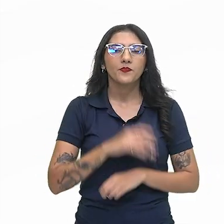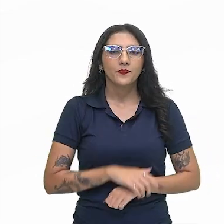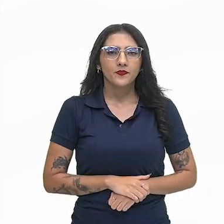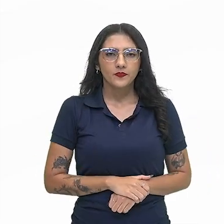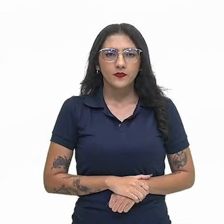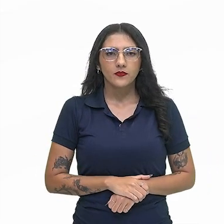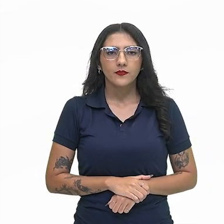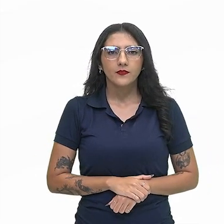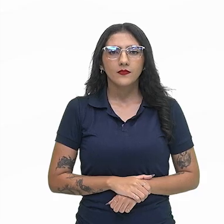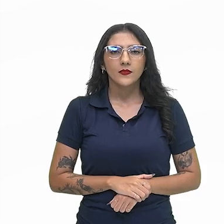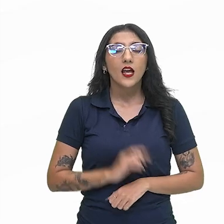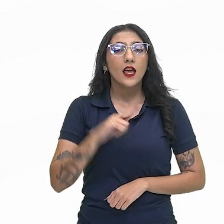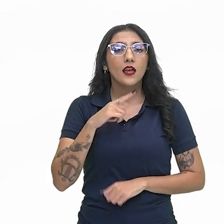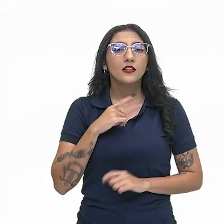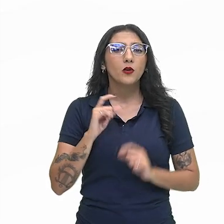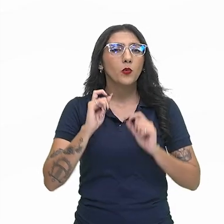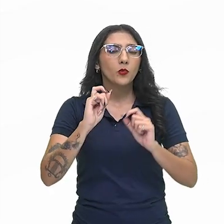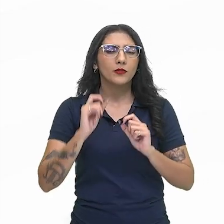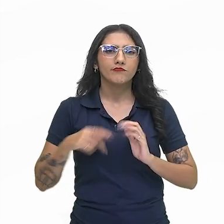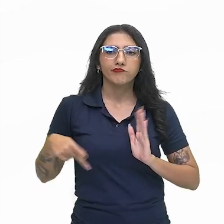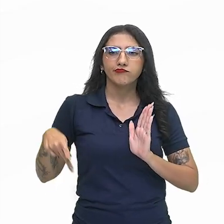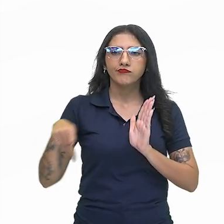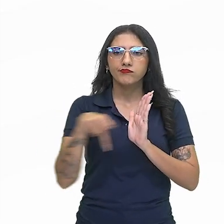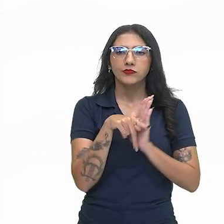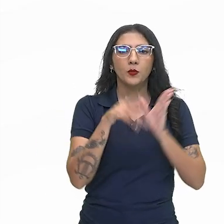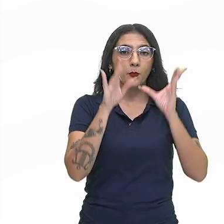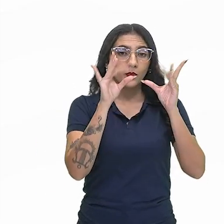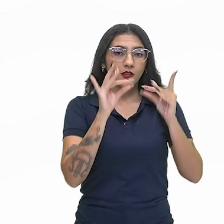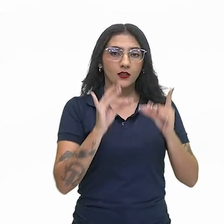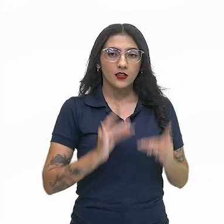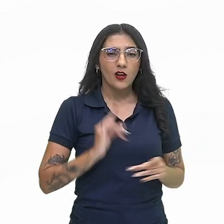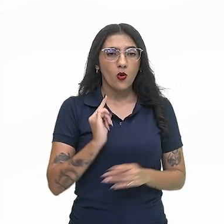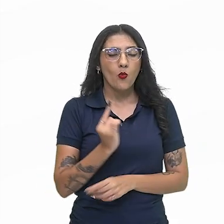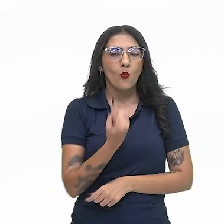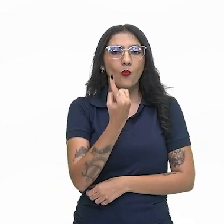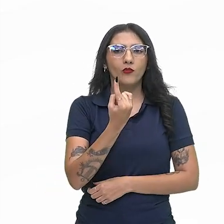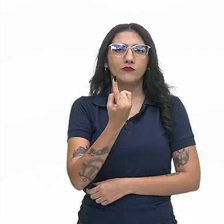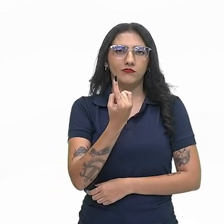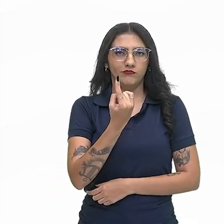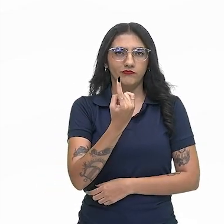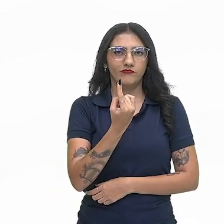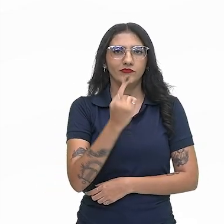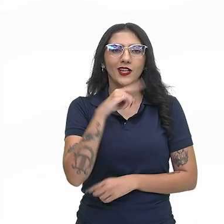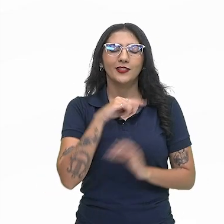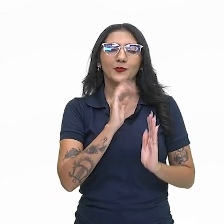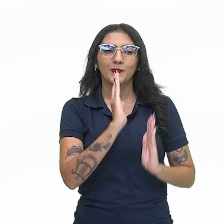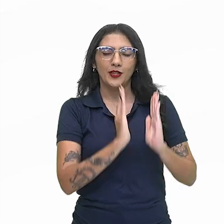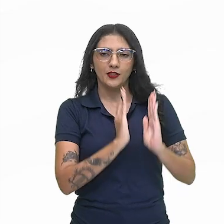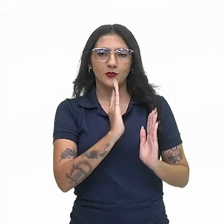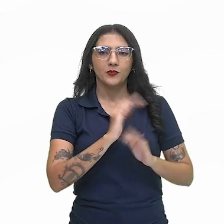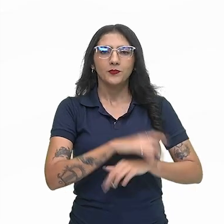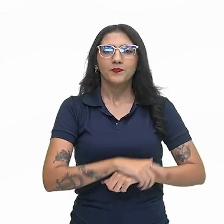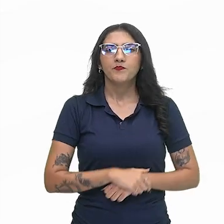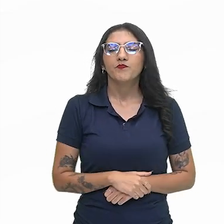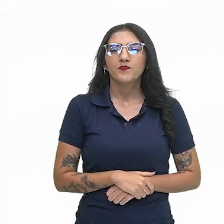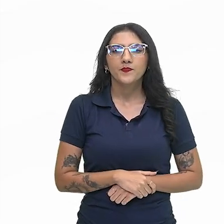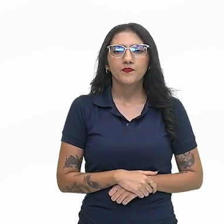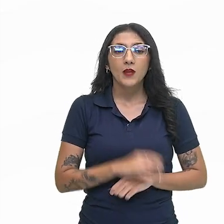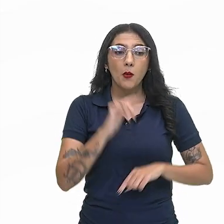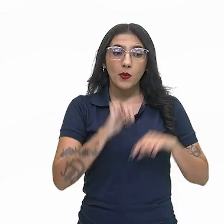considerado intérprete autêntico e único do seu tempo, cuja obra ela